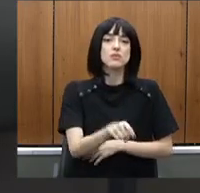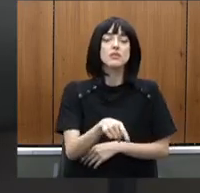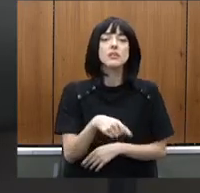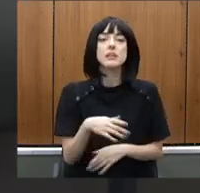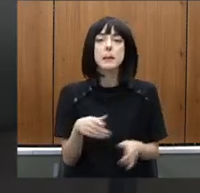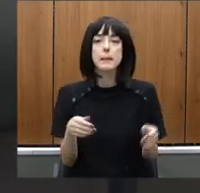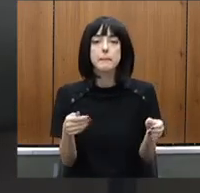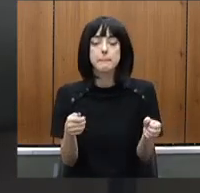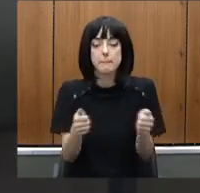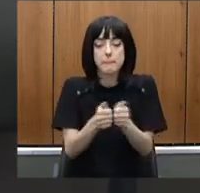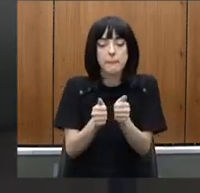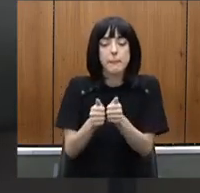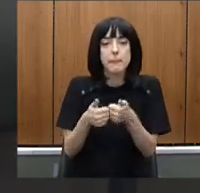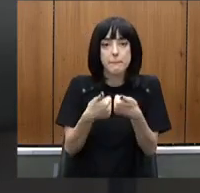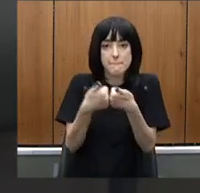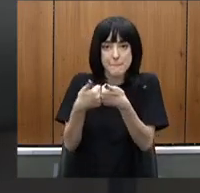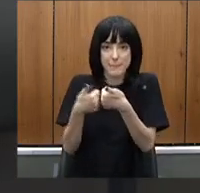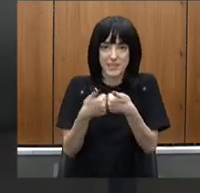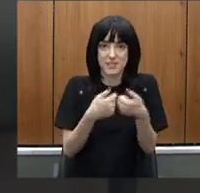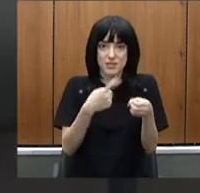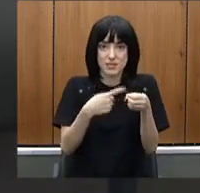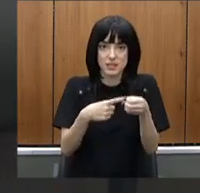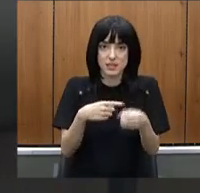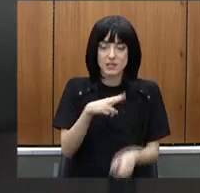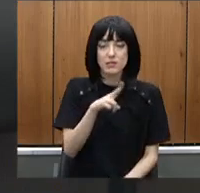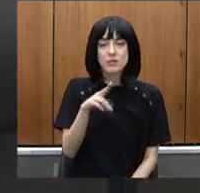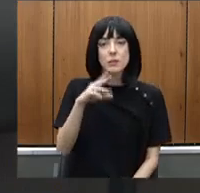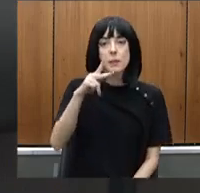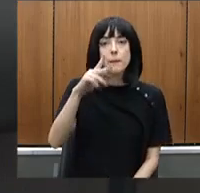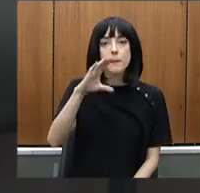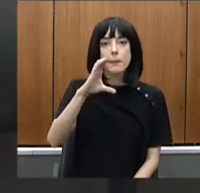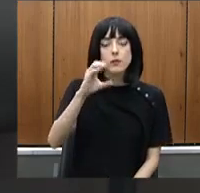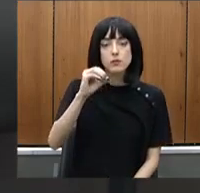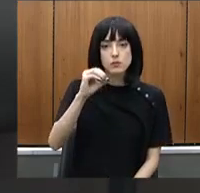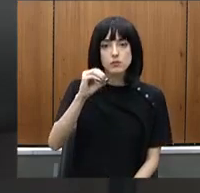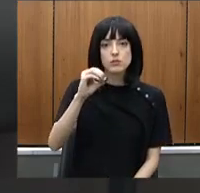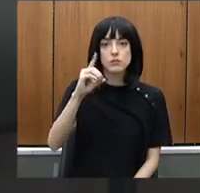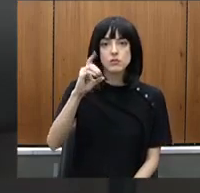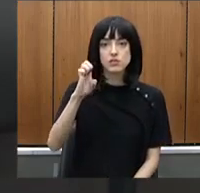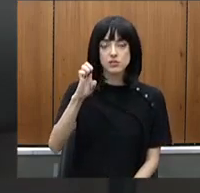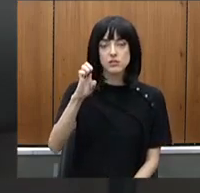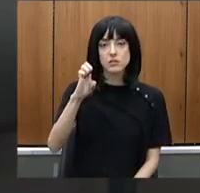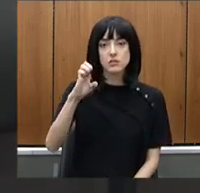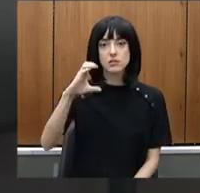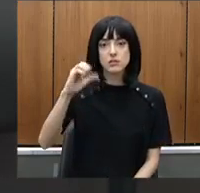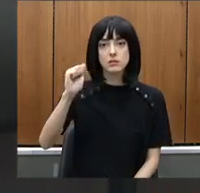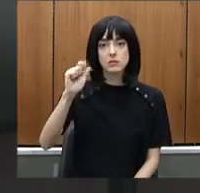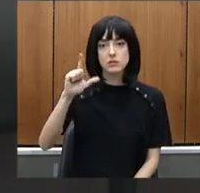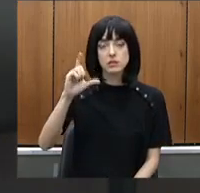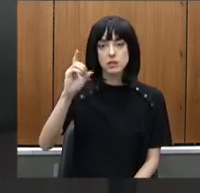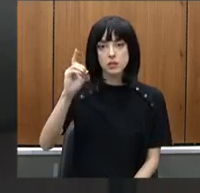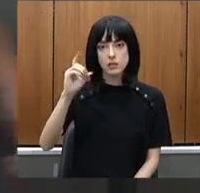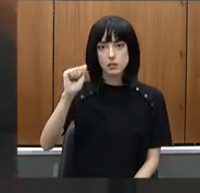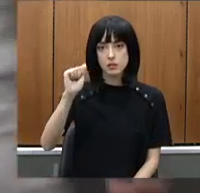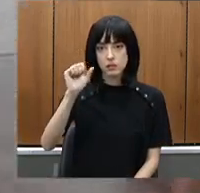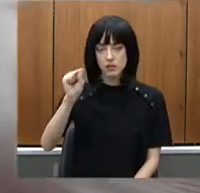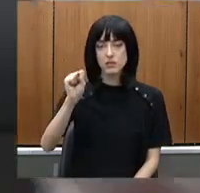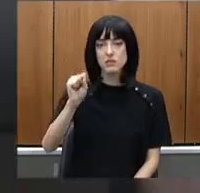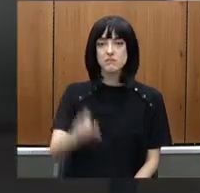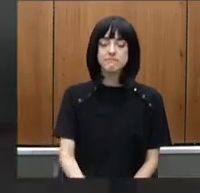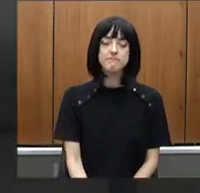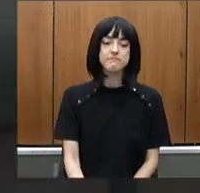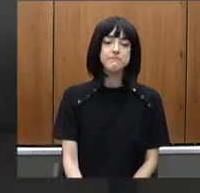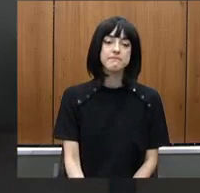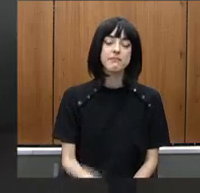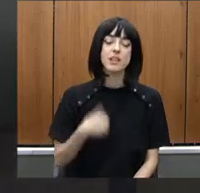E aí Eu começo ali com o Coronel Ricardo Frederico depois aí